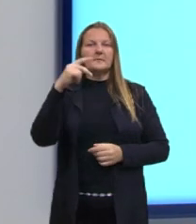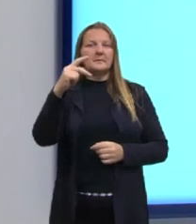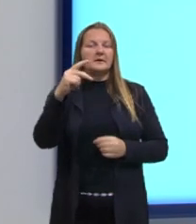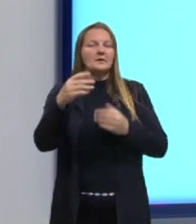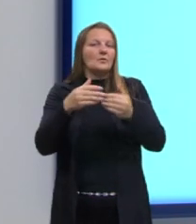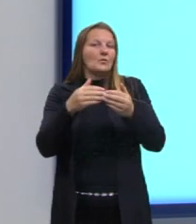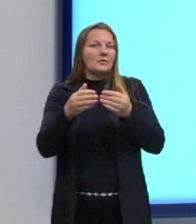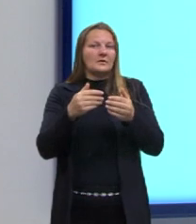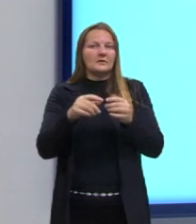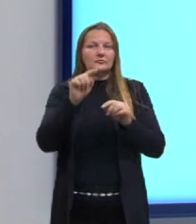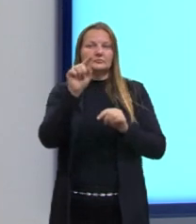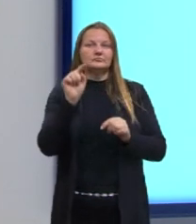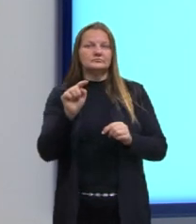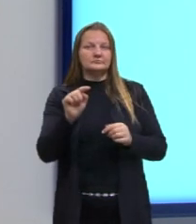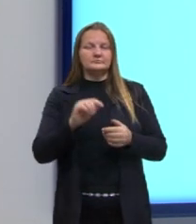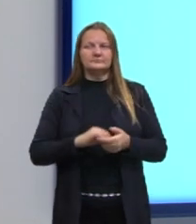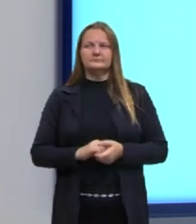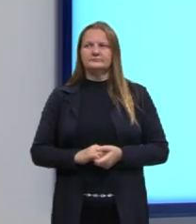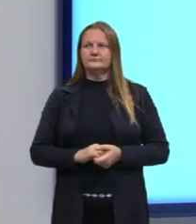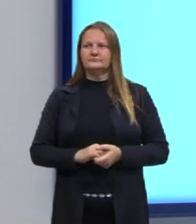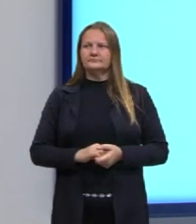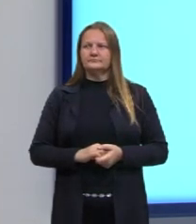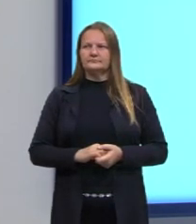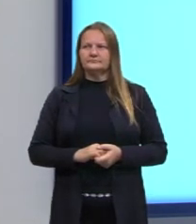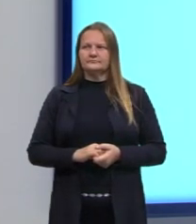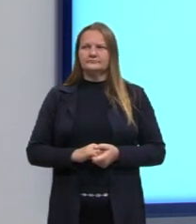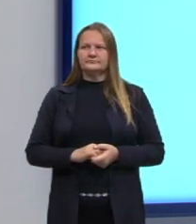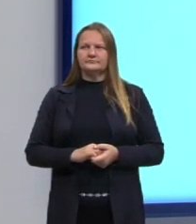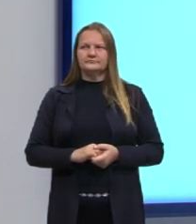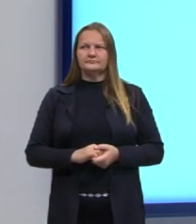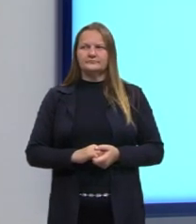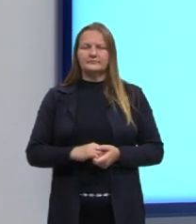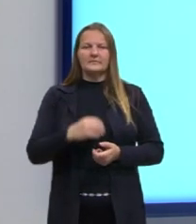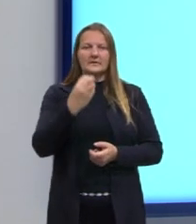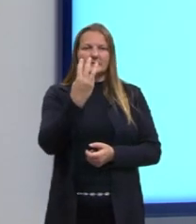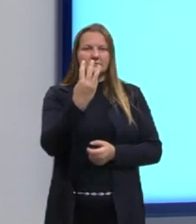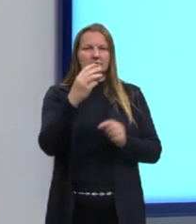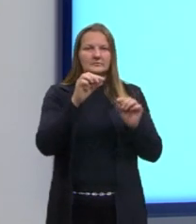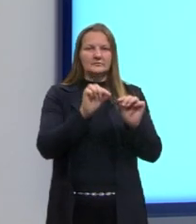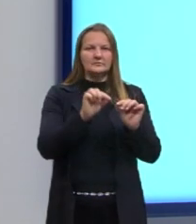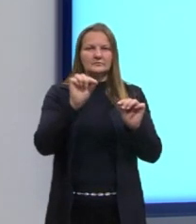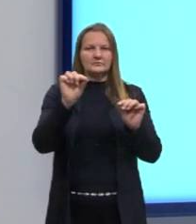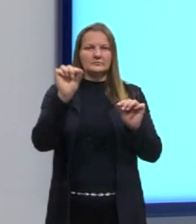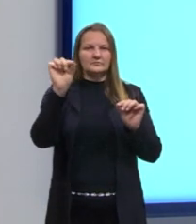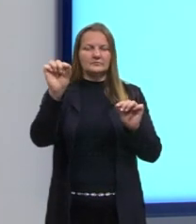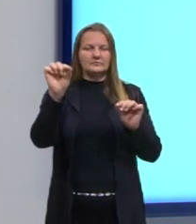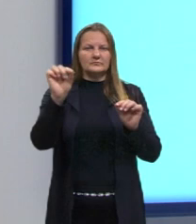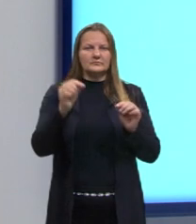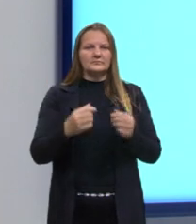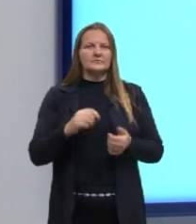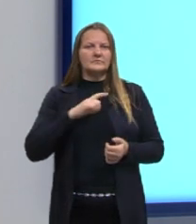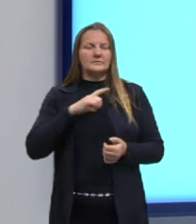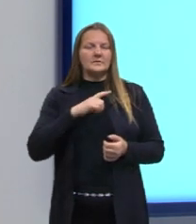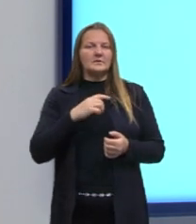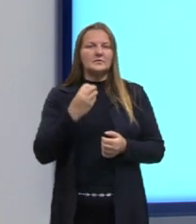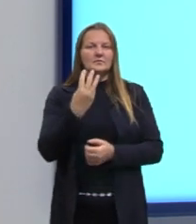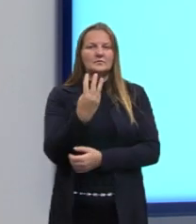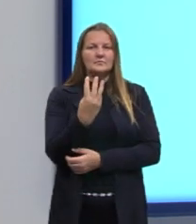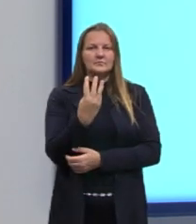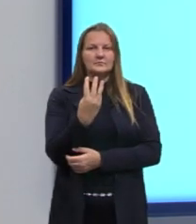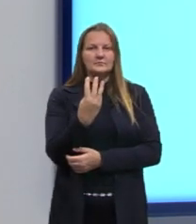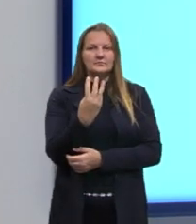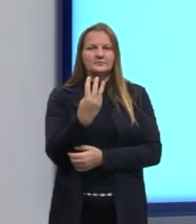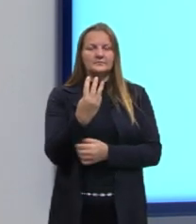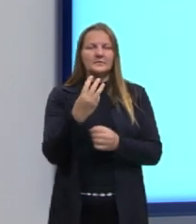um ponto Qualquer então né Nós vamos pegar então esses três pontos e nós vamos afirmar que eles são pontos